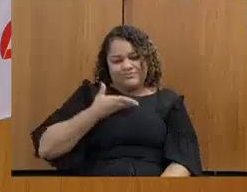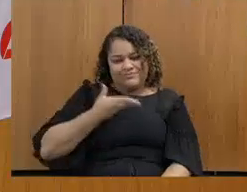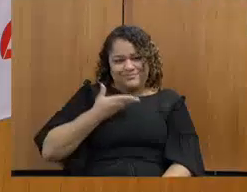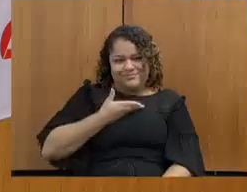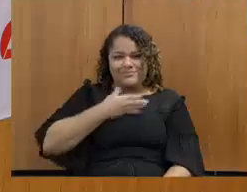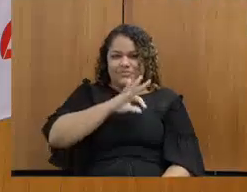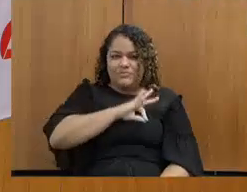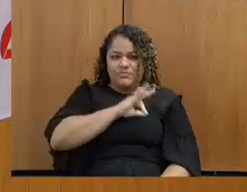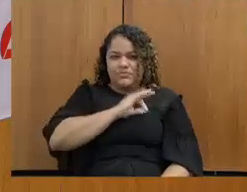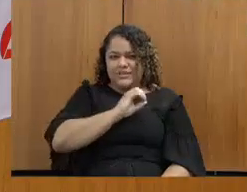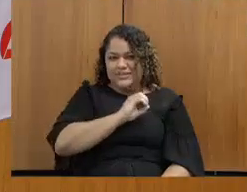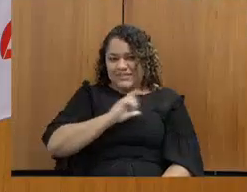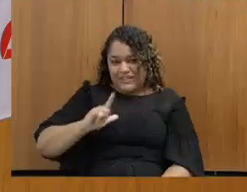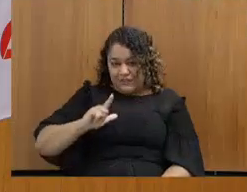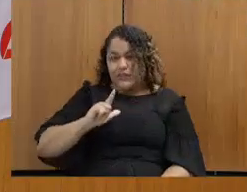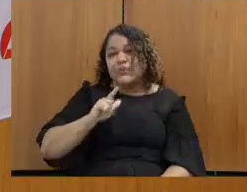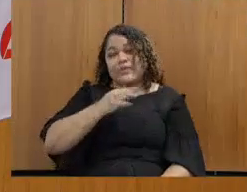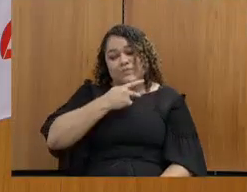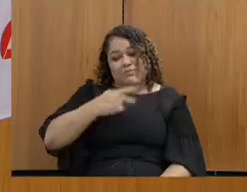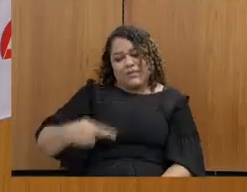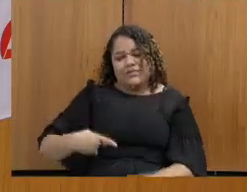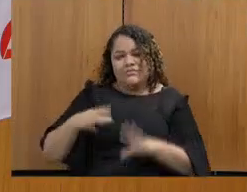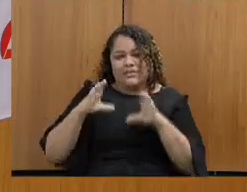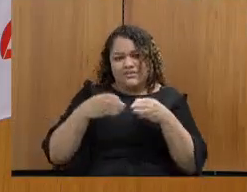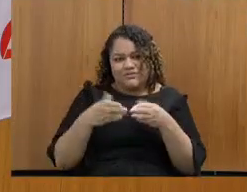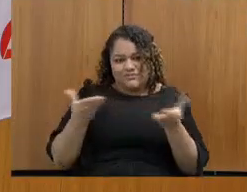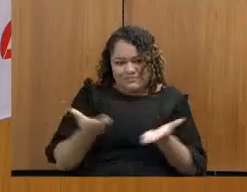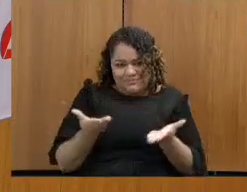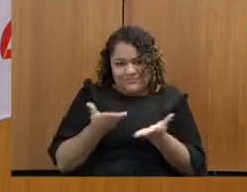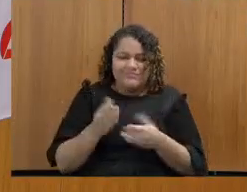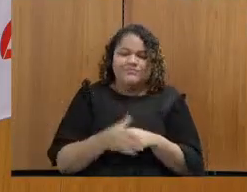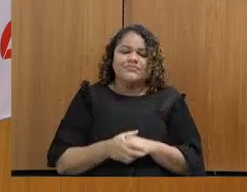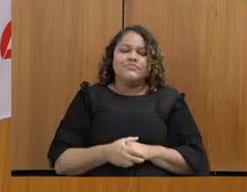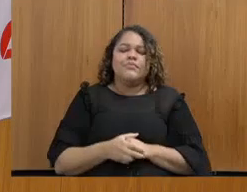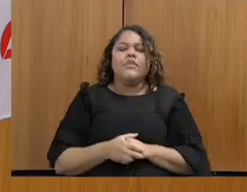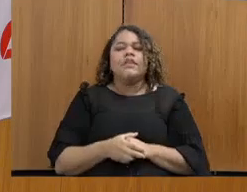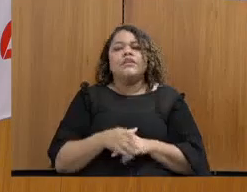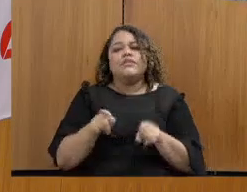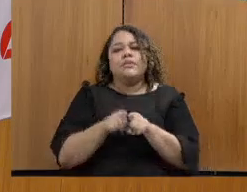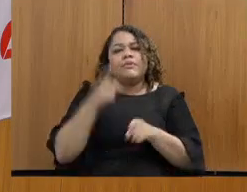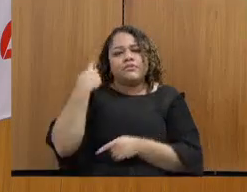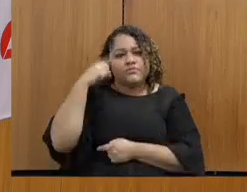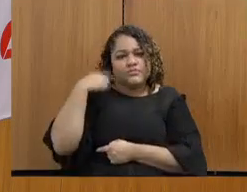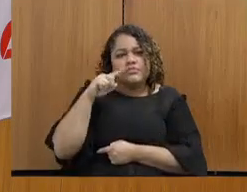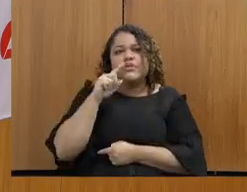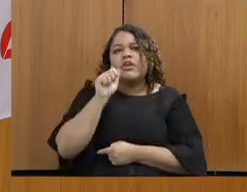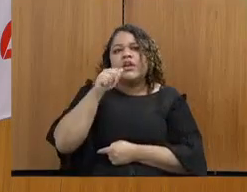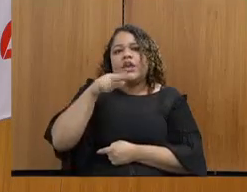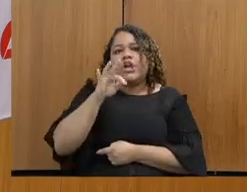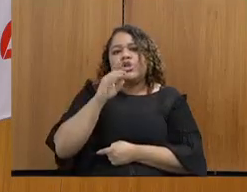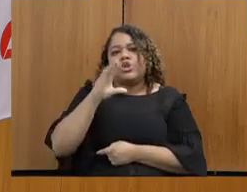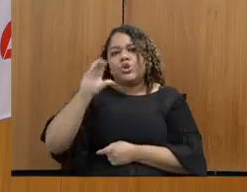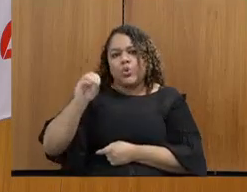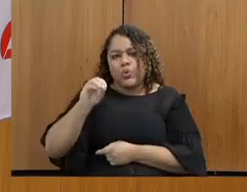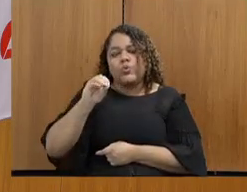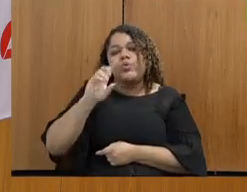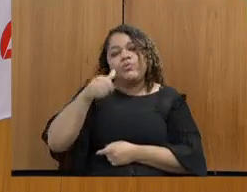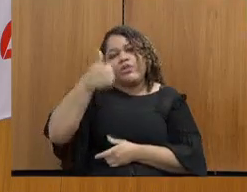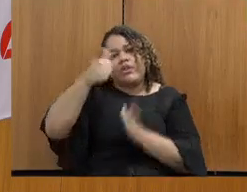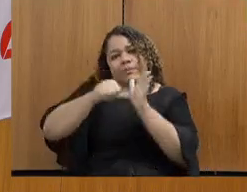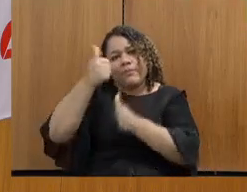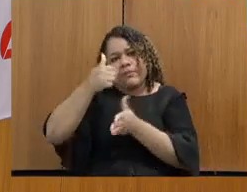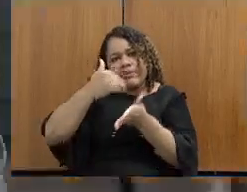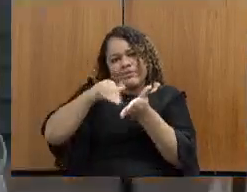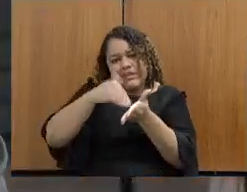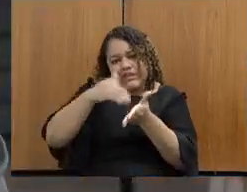desta sessão Bom dia é o deputado Antônio Carlos Arantes é primeiro secretário desta casa Bom